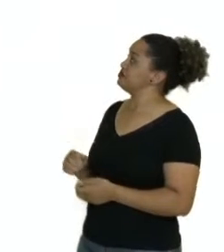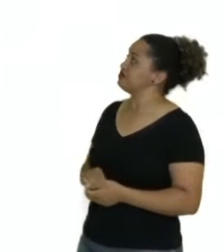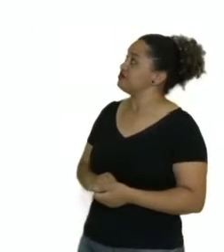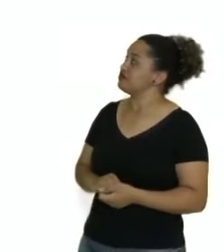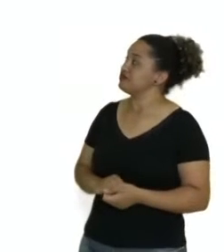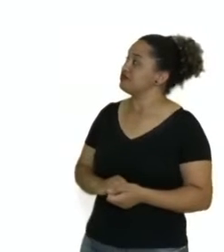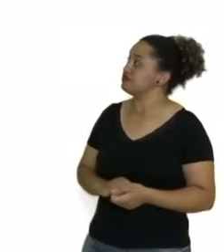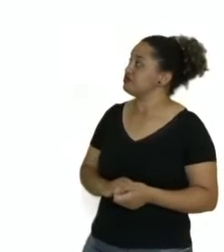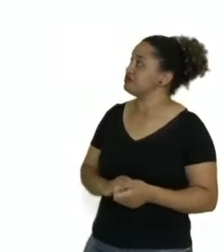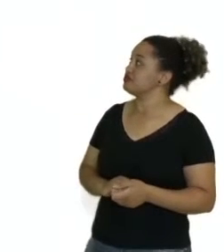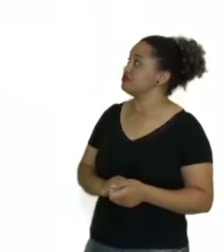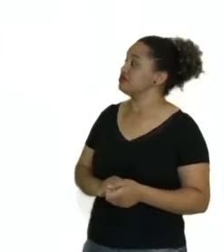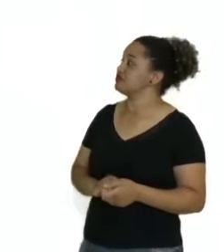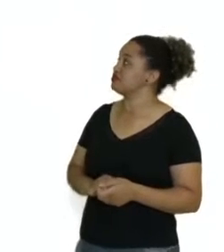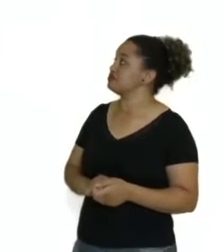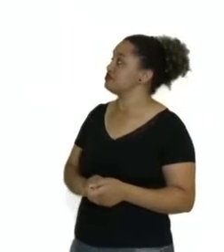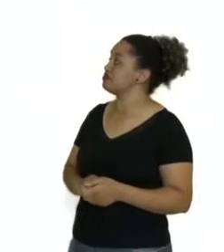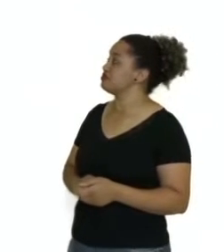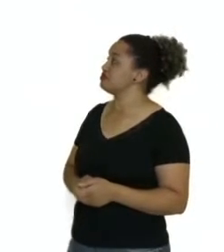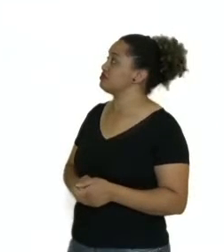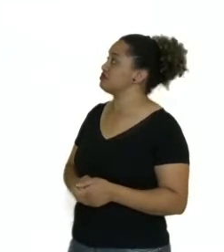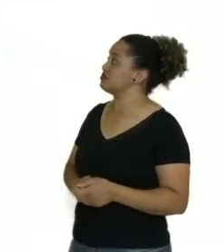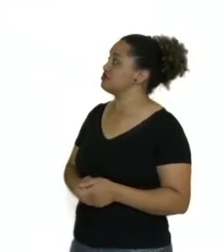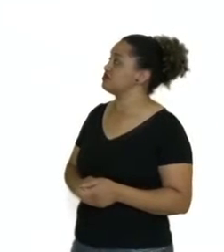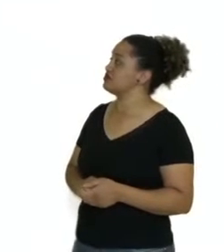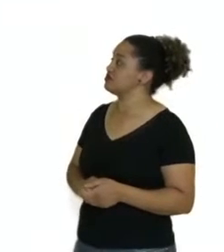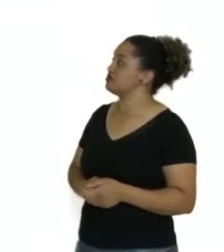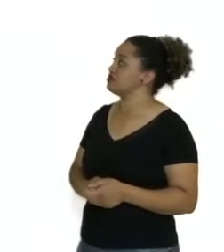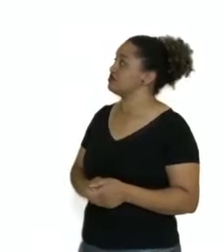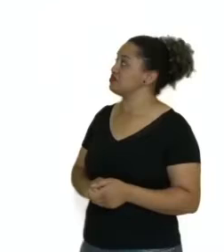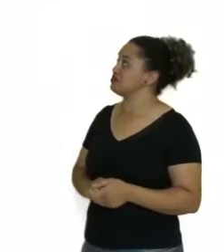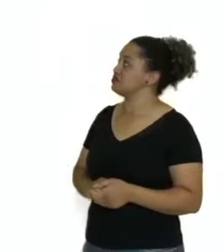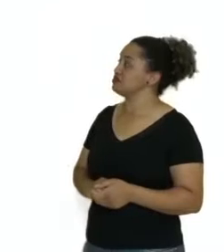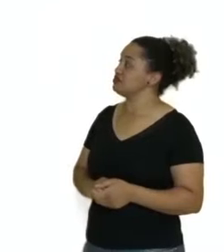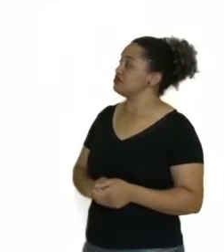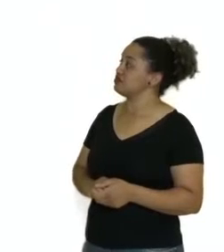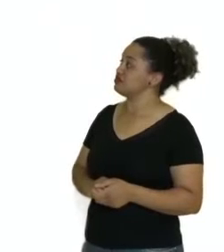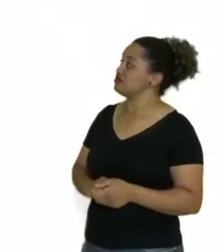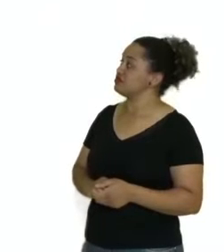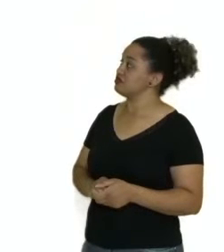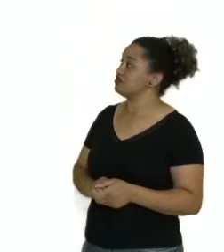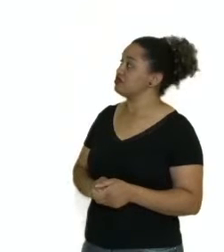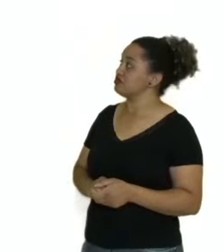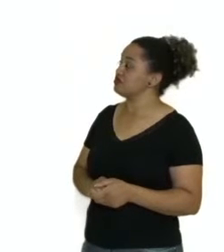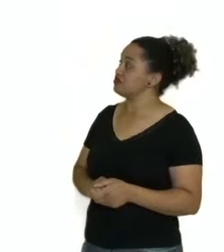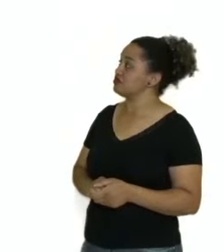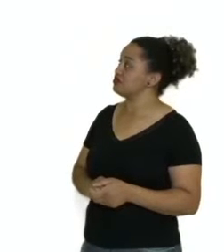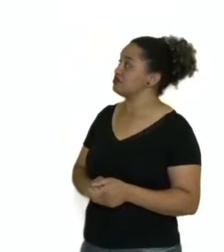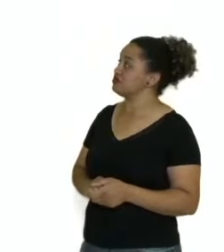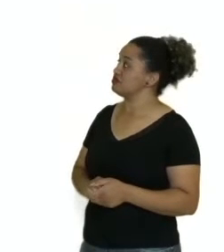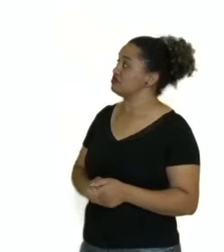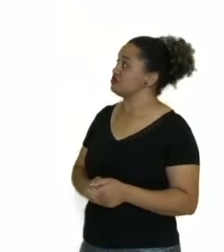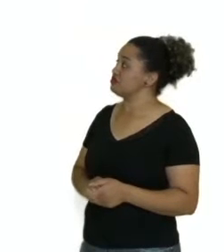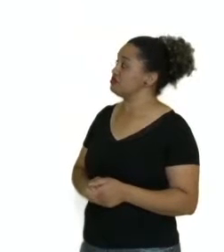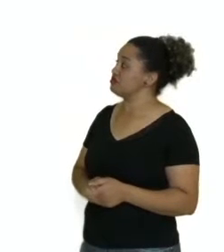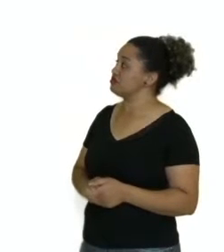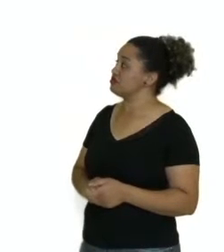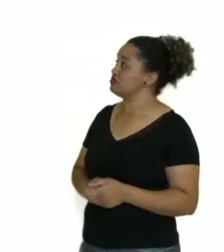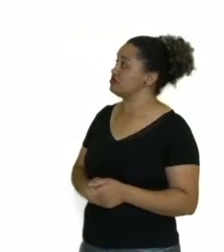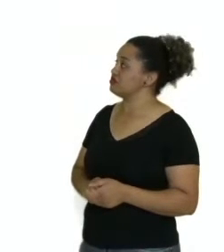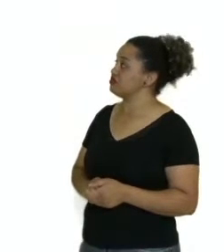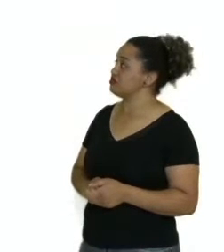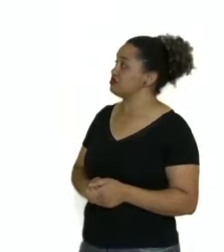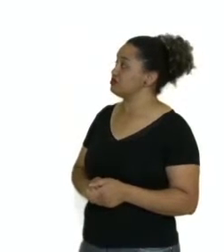de que o principal problema do trânsito de Belo Horizonte é a dimensão exorbitante de sua frota de